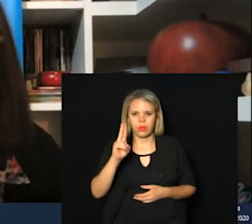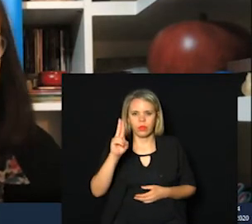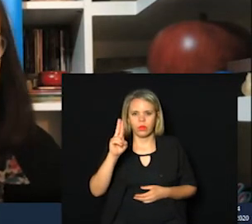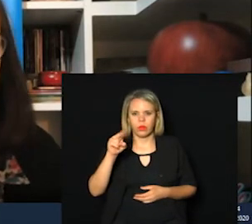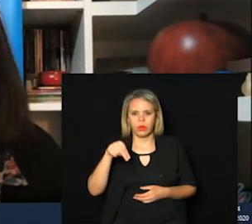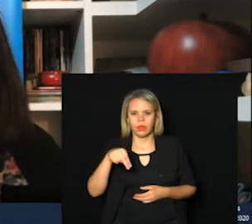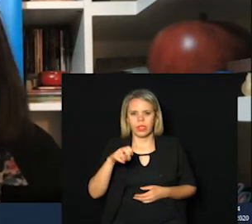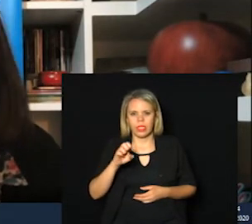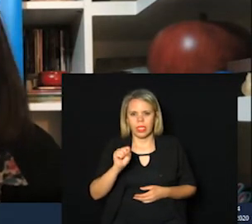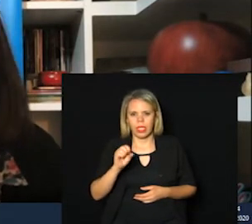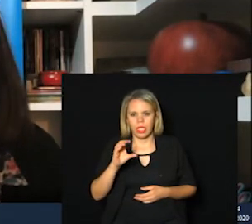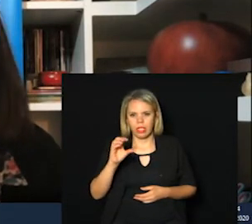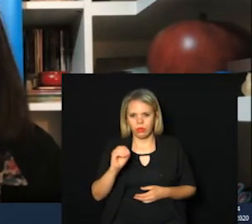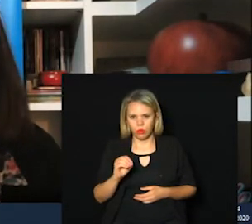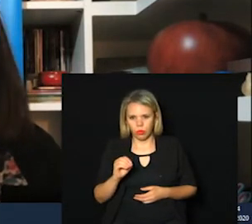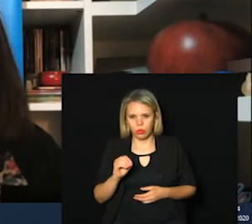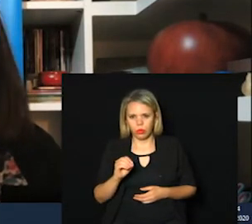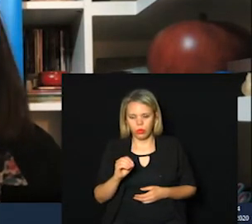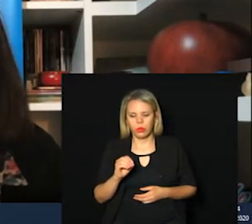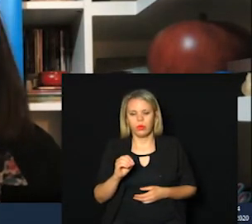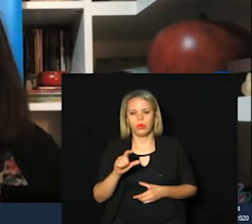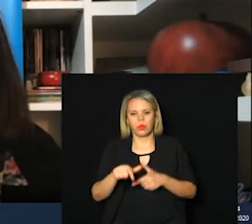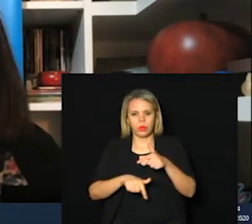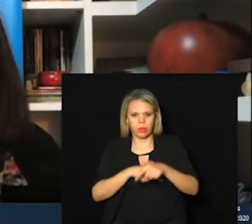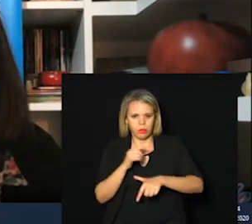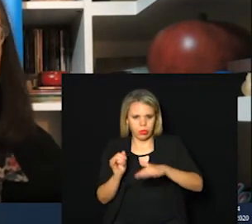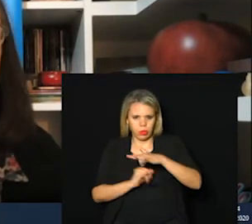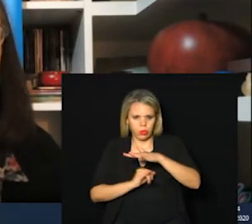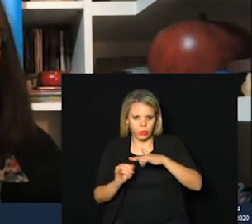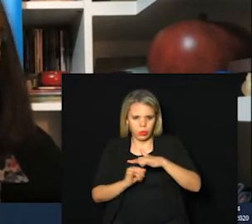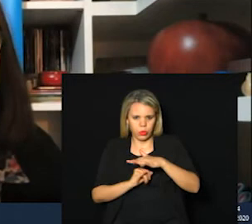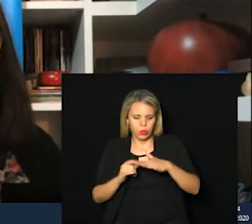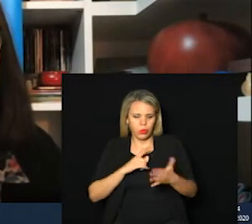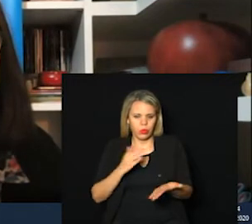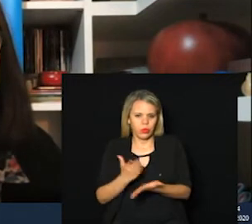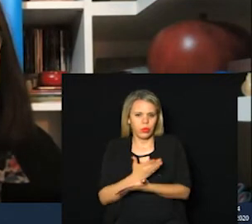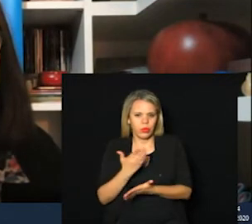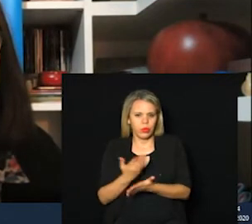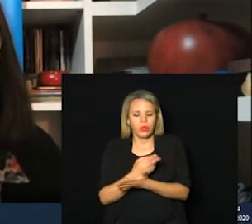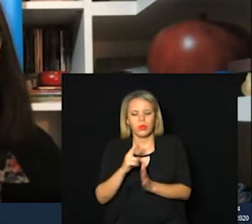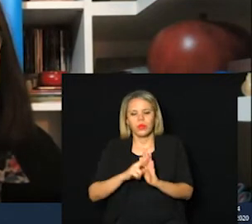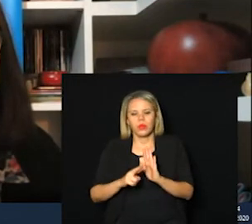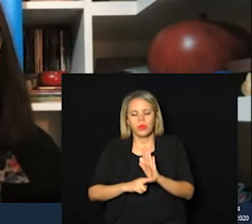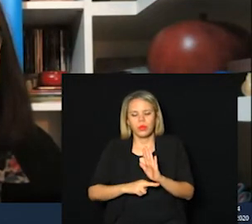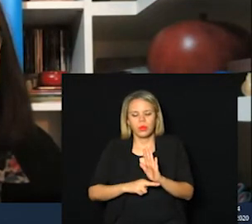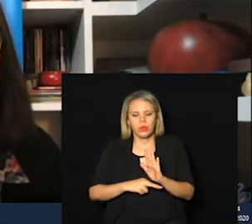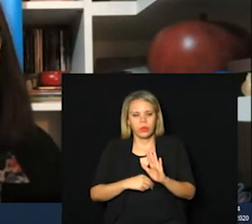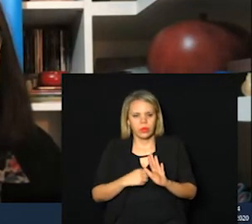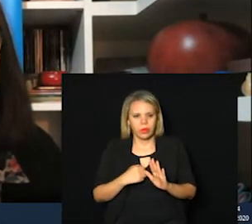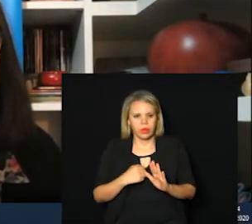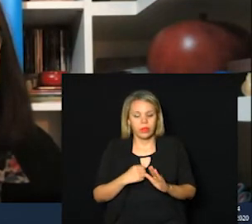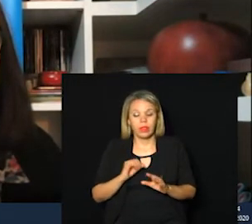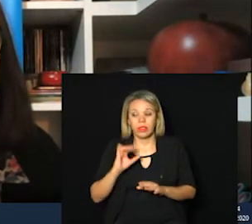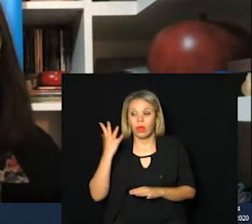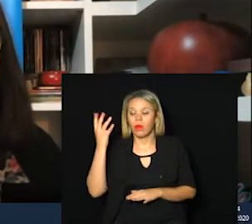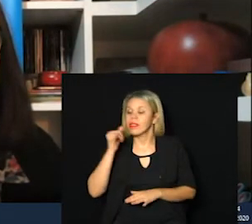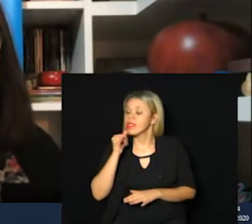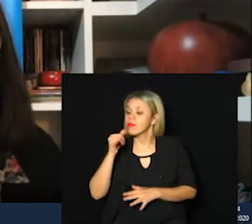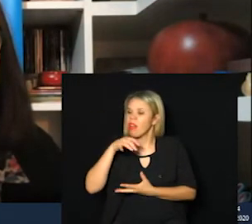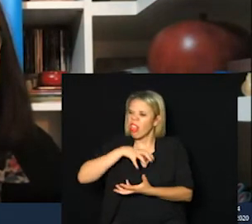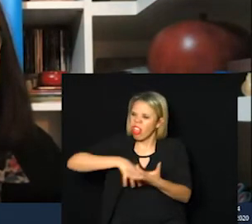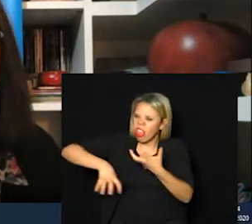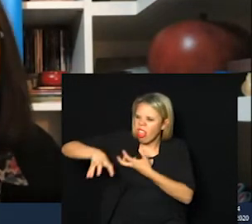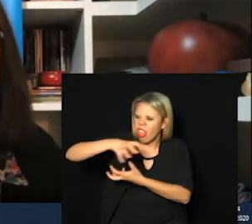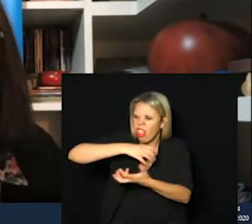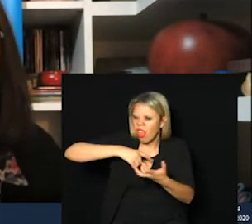ata constitutiva, diz que, uma vez que as guerras nascem na mente